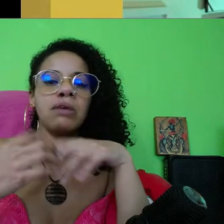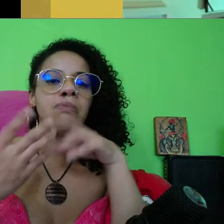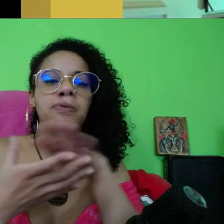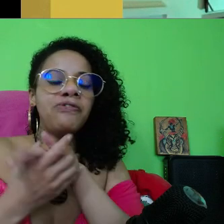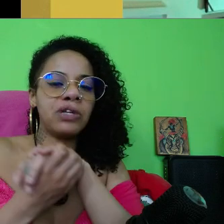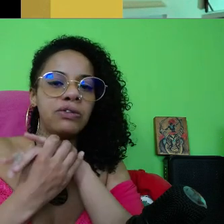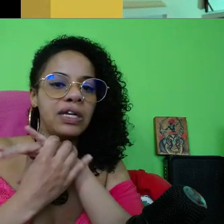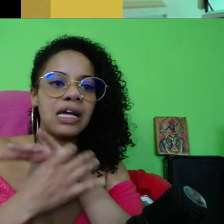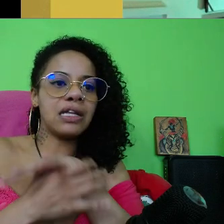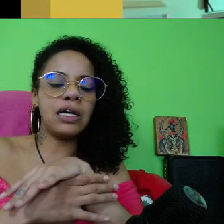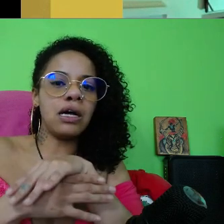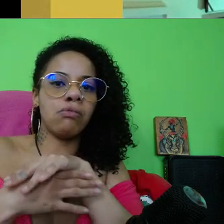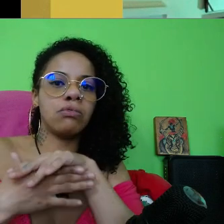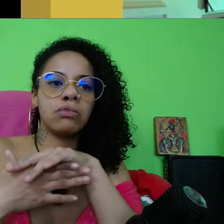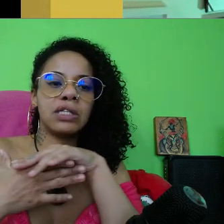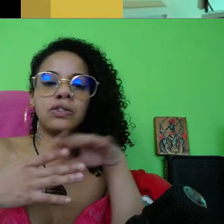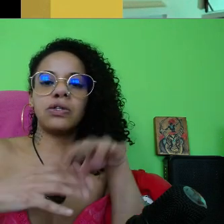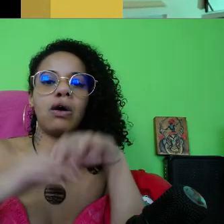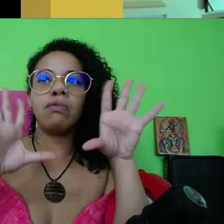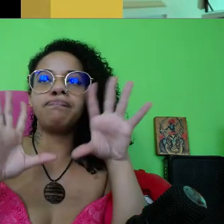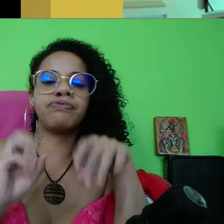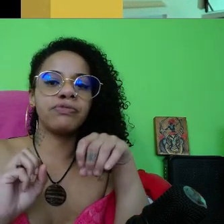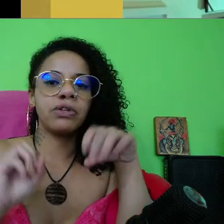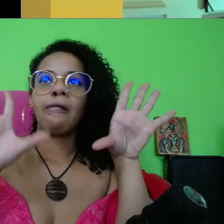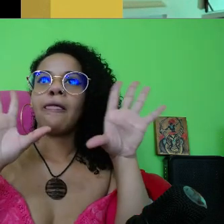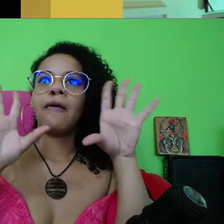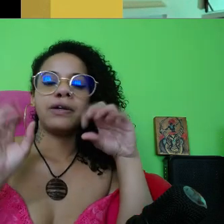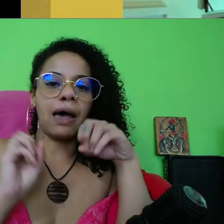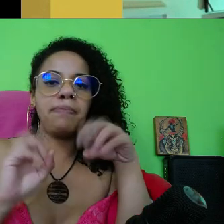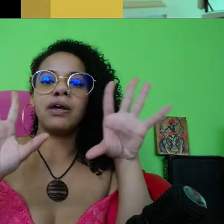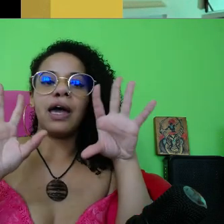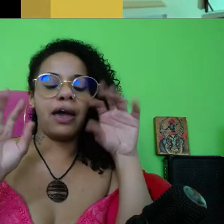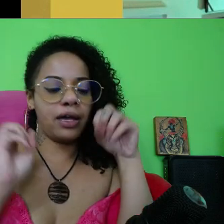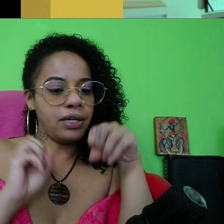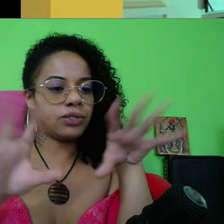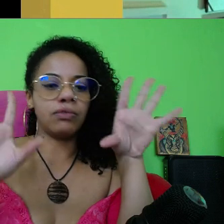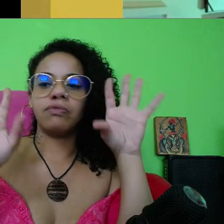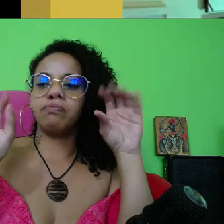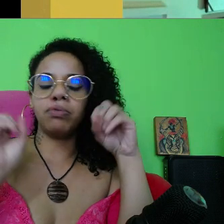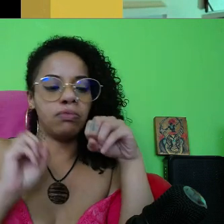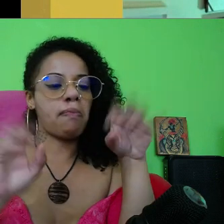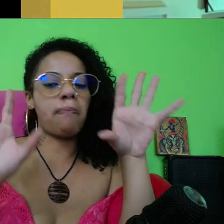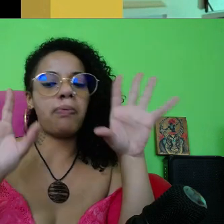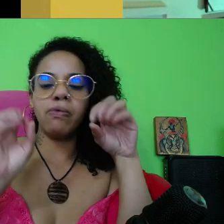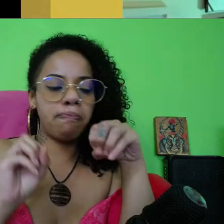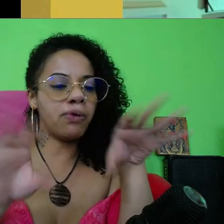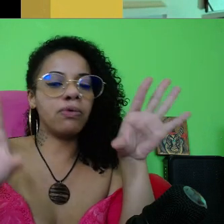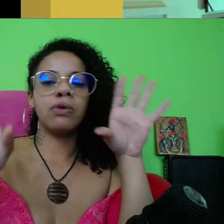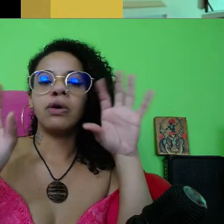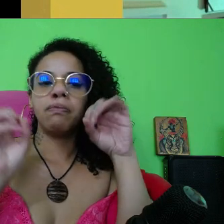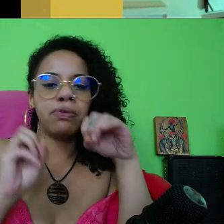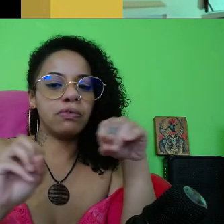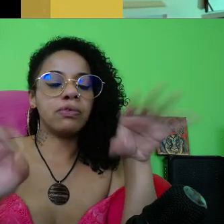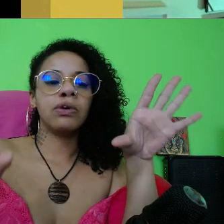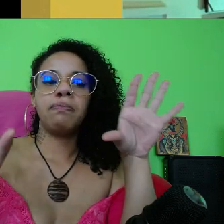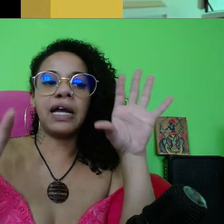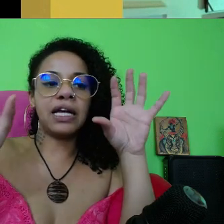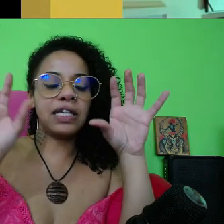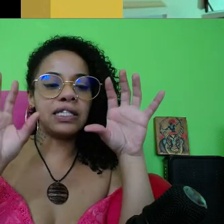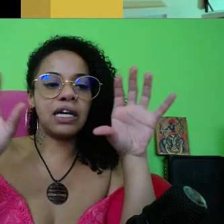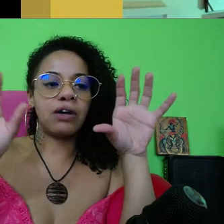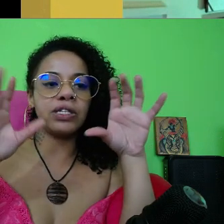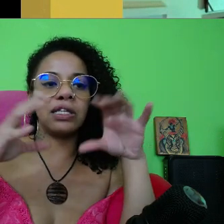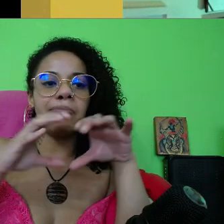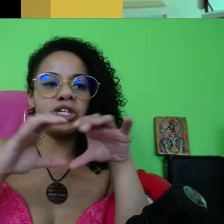mas não tem uma profundando em nada não tá só sabe é isso pum pum pum pum pum